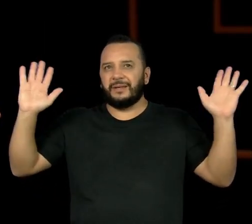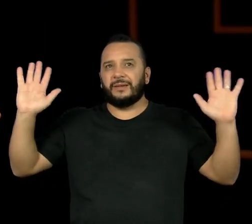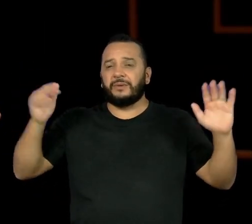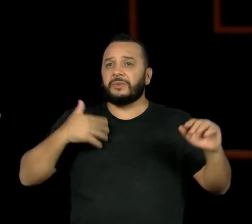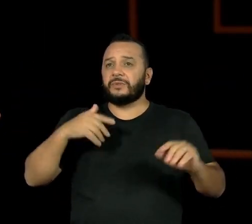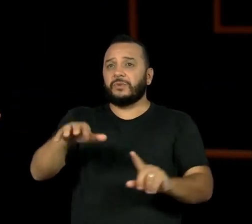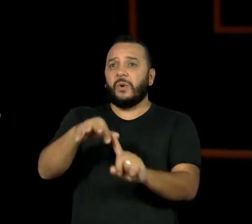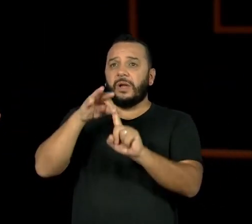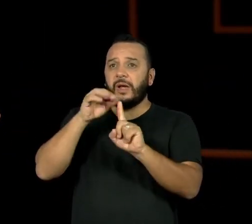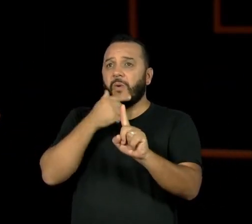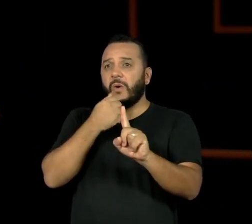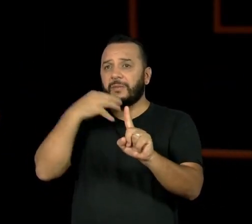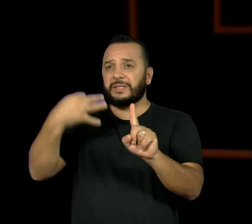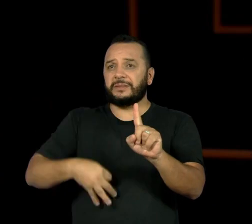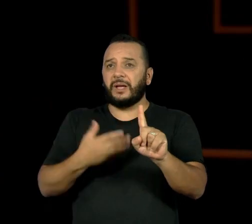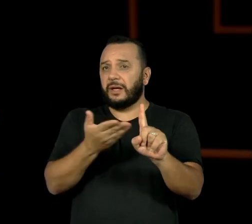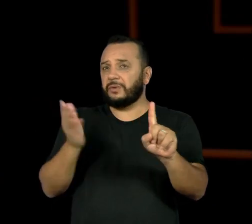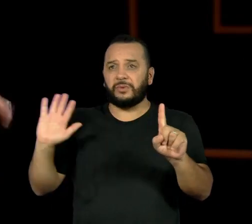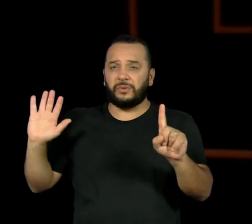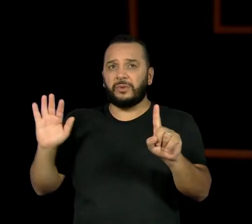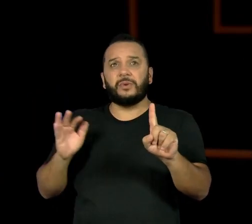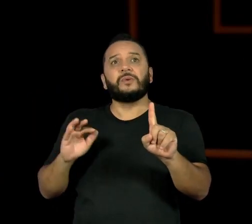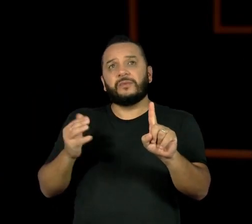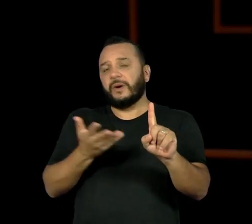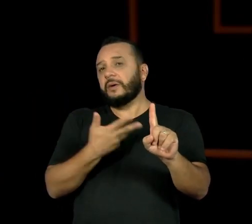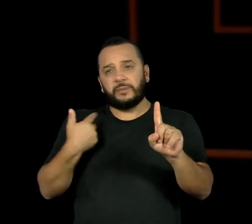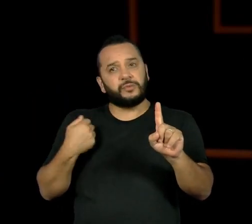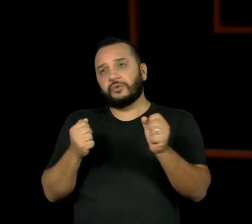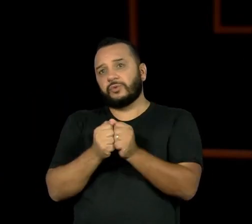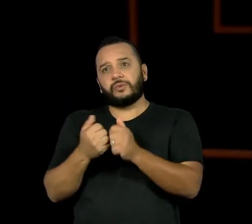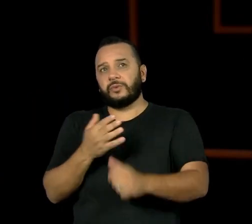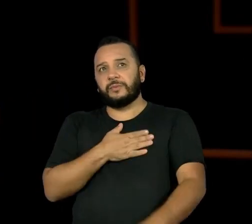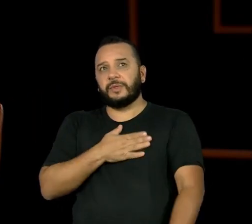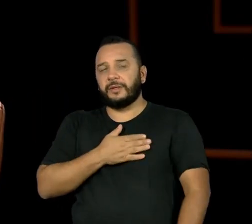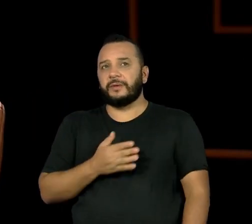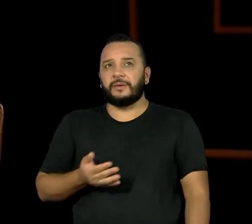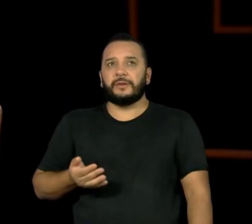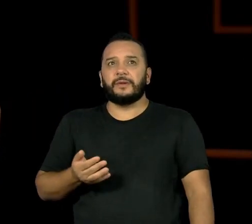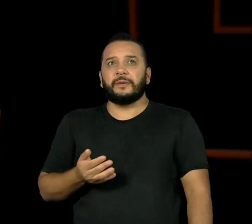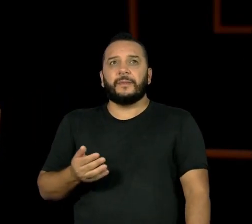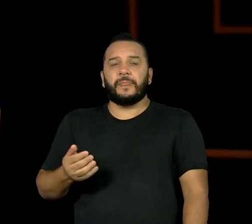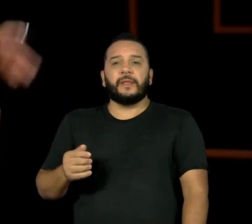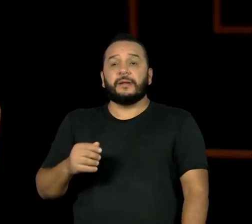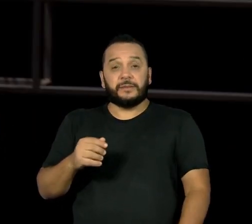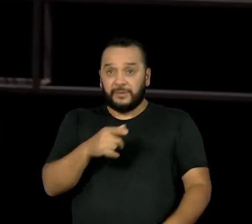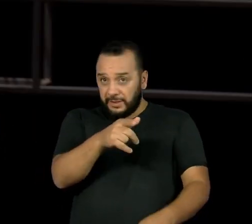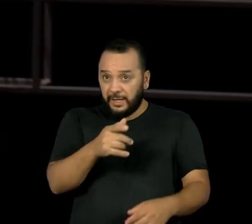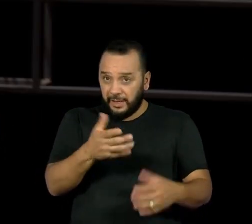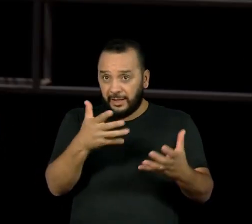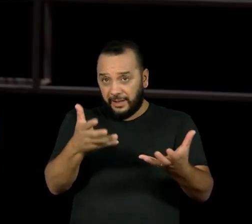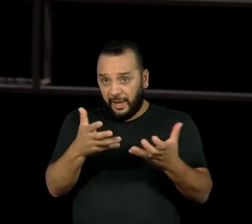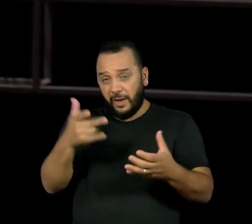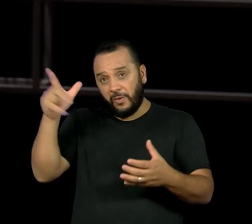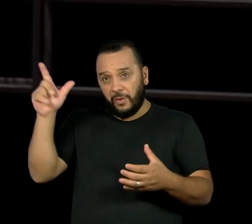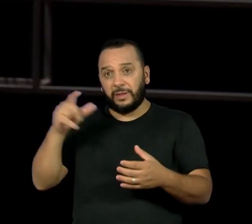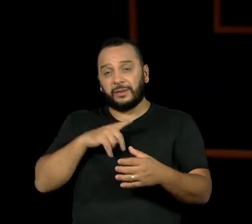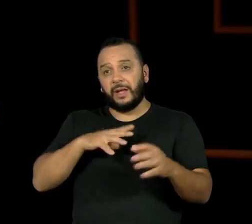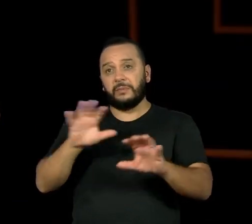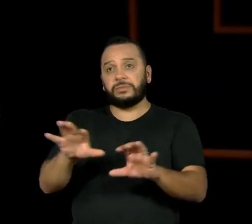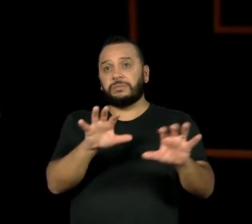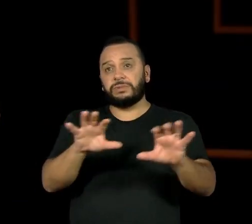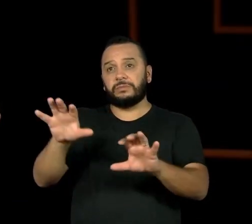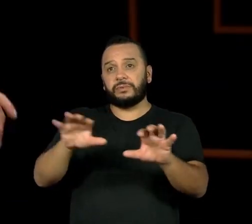homem, certo? O cara que tá nessa, tchau, boa. Vai, tem 200 mil bundas para você, entendeu? É outro filme, né? Então,